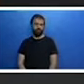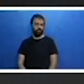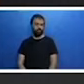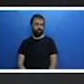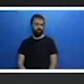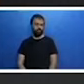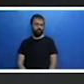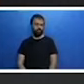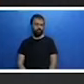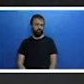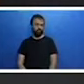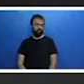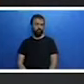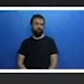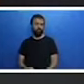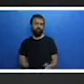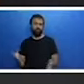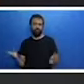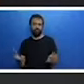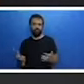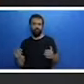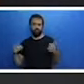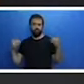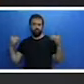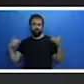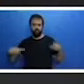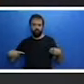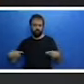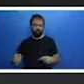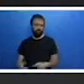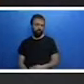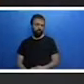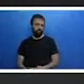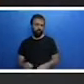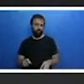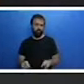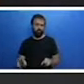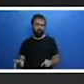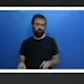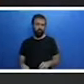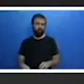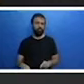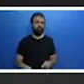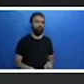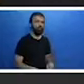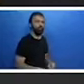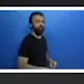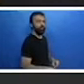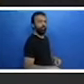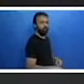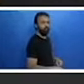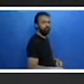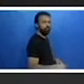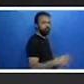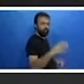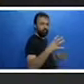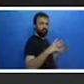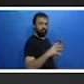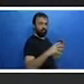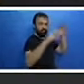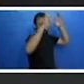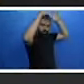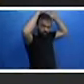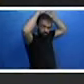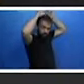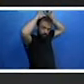certo o desafio agora vamos tentar usar de um jeito diferente vou ficar meio de lado para vocês verem eu vou por a bola em cima